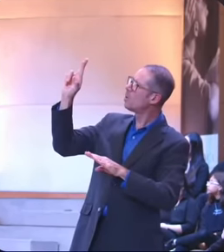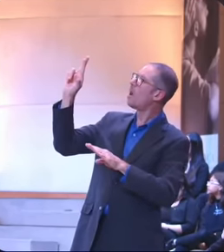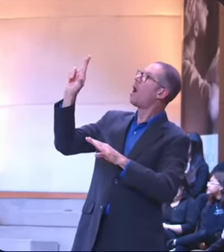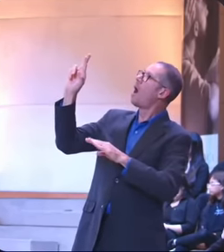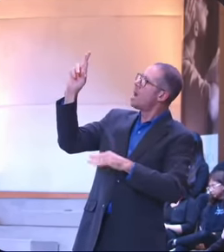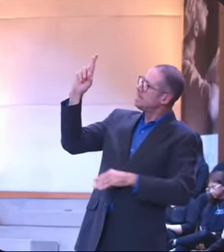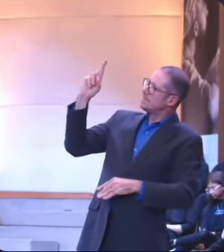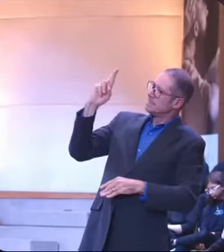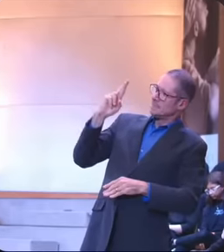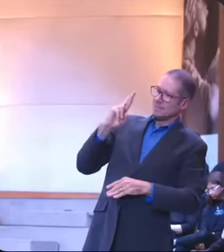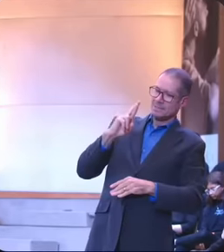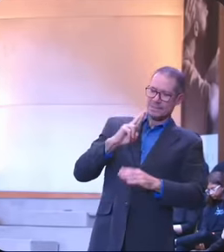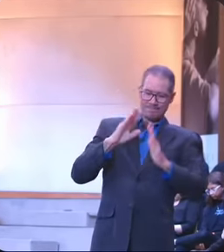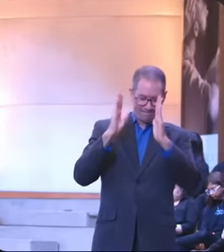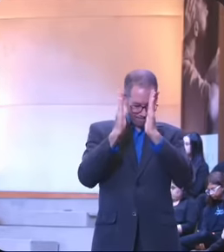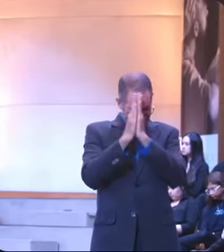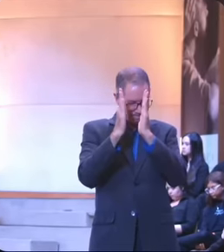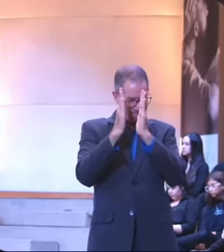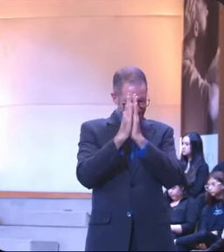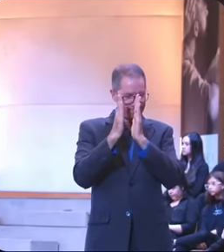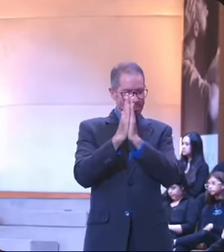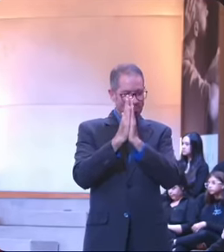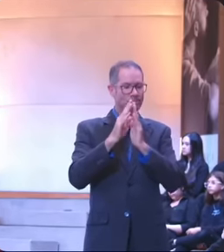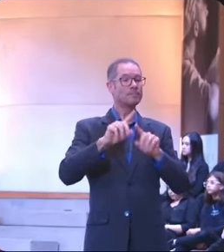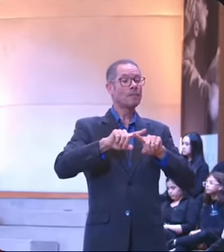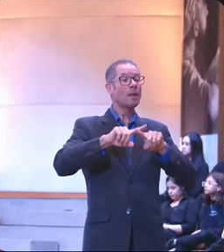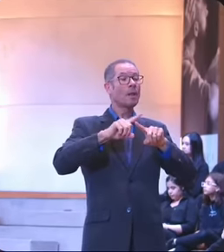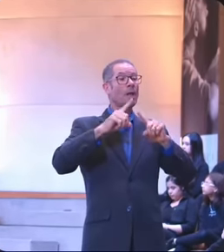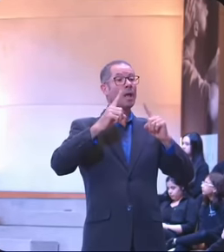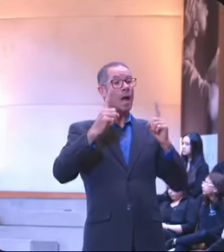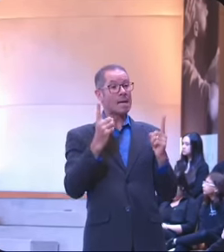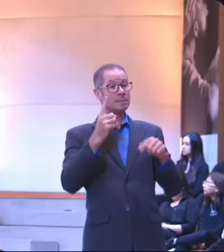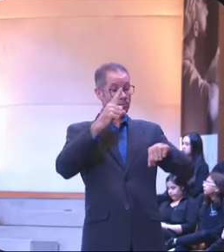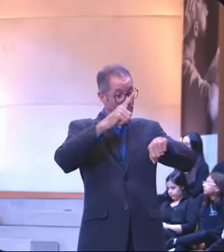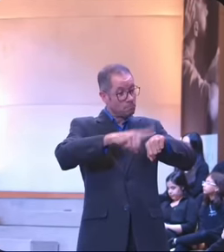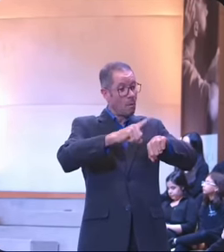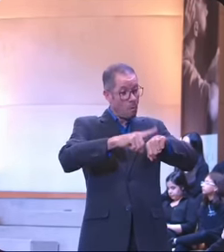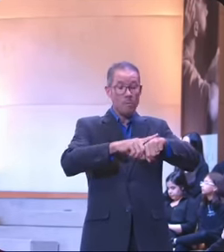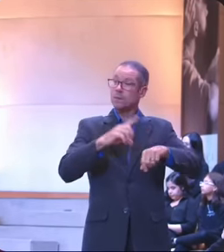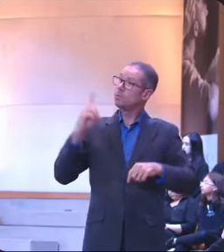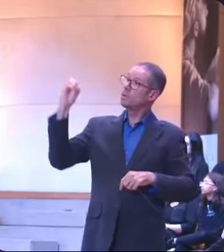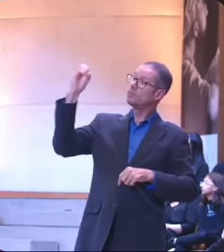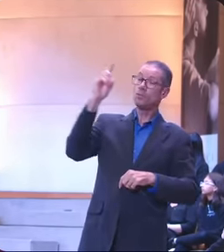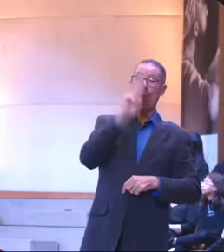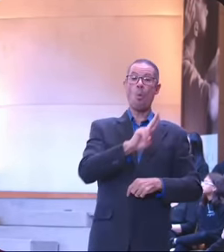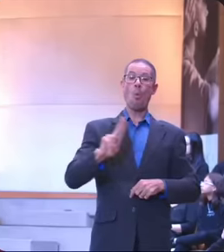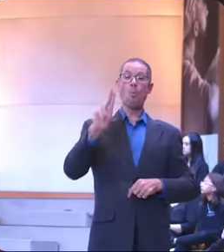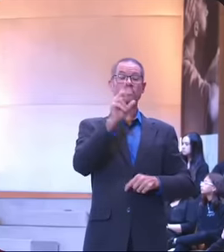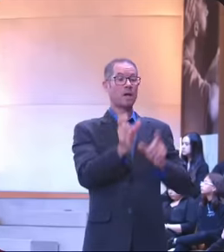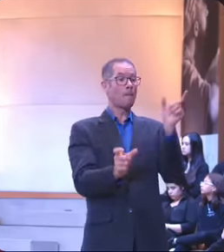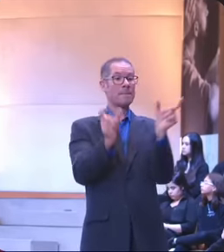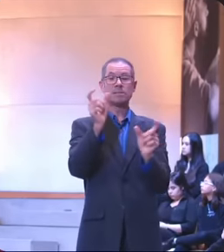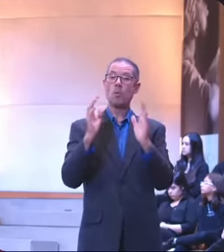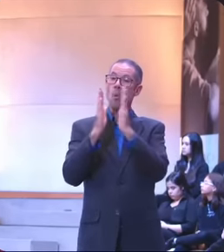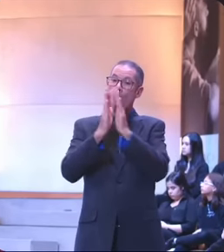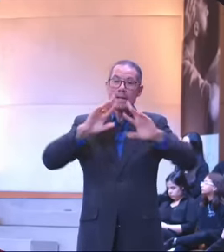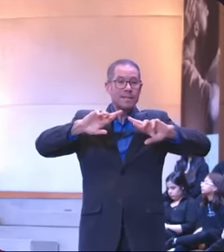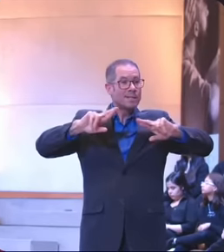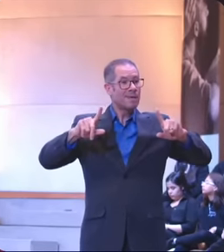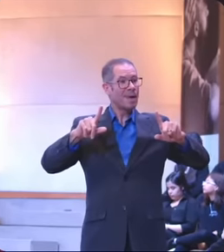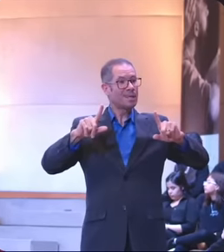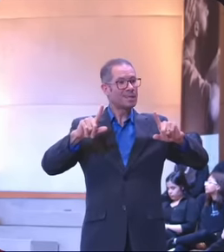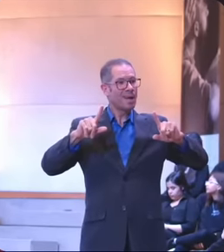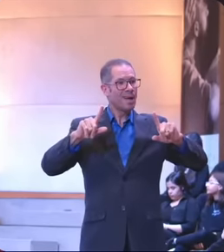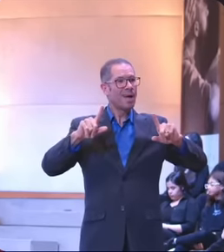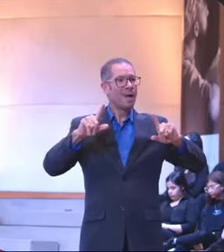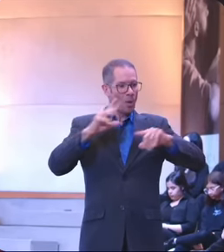essa oração. Mas há momentos em que Deus usa a gente para orar diferente. A gente